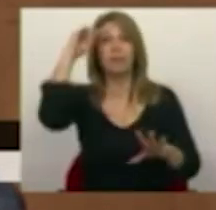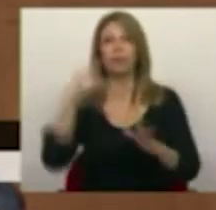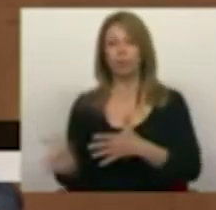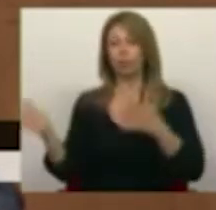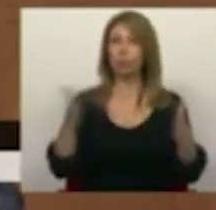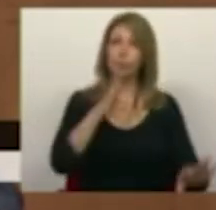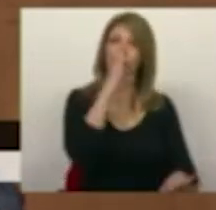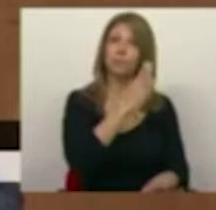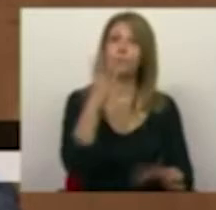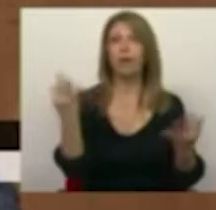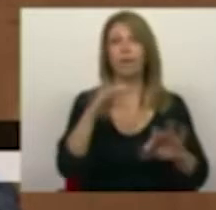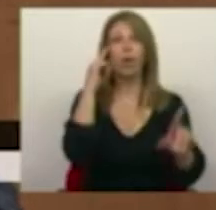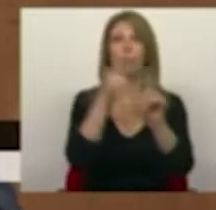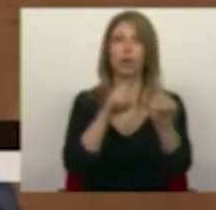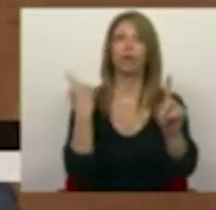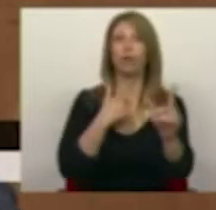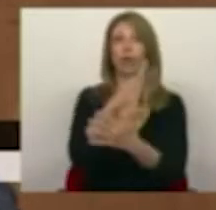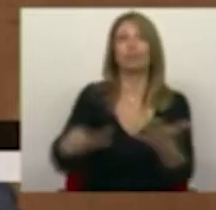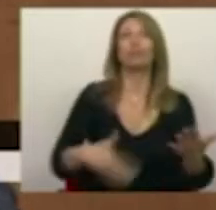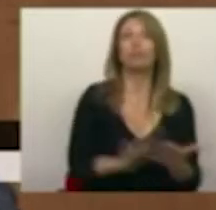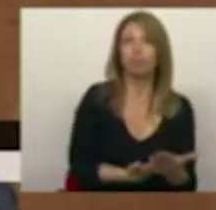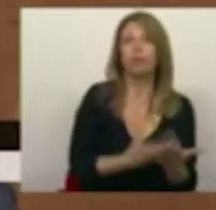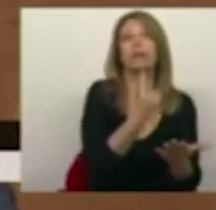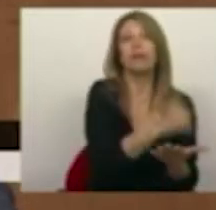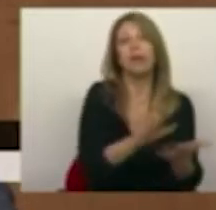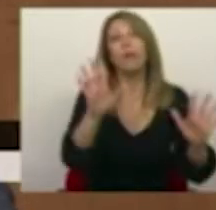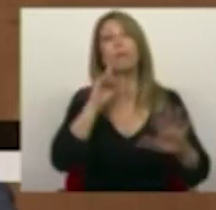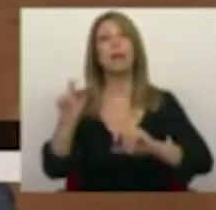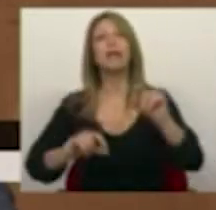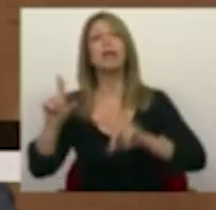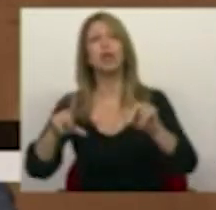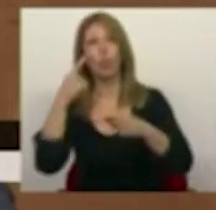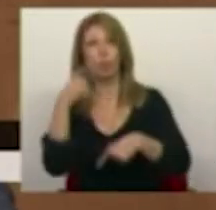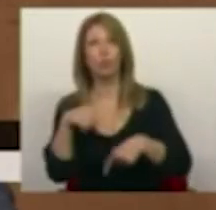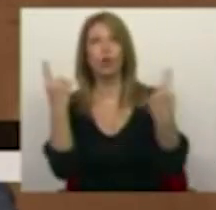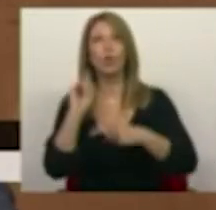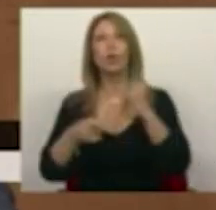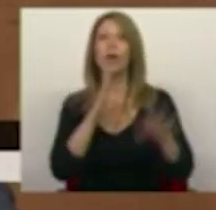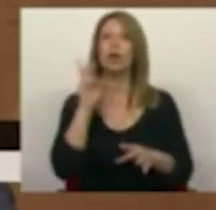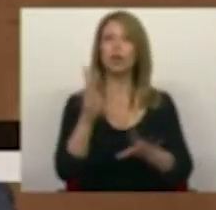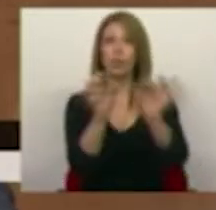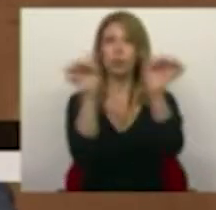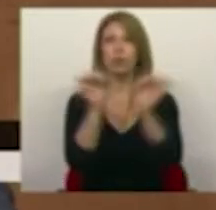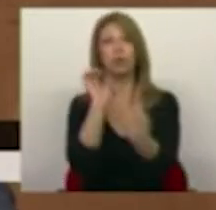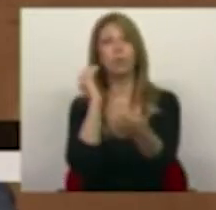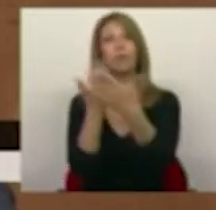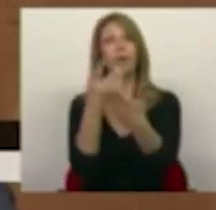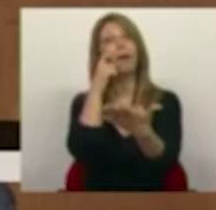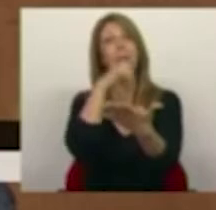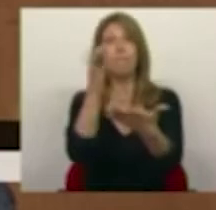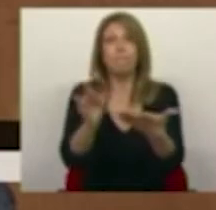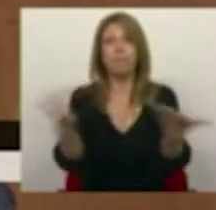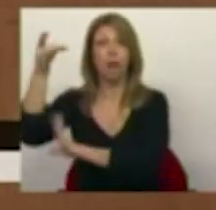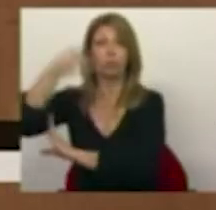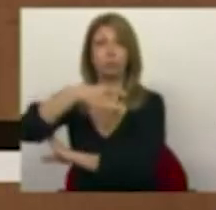a concretização das metas que nos propunhamos, mas sendo um indicador daquilo que é a resposta que o sistema está a dar a quem dele